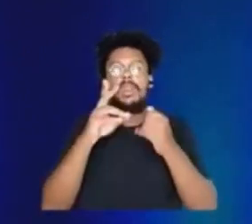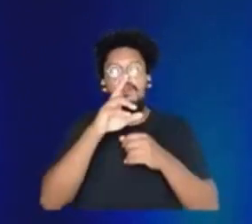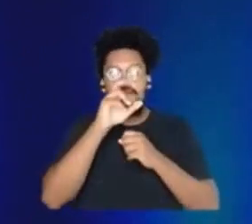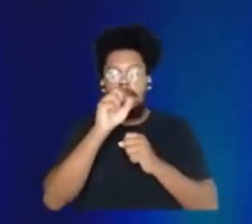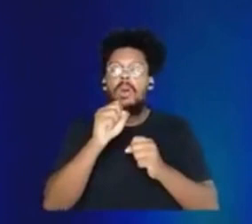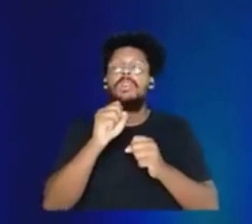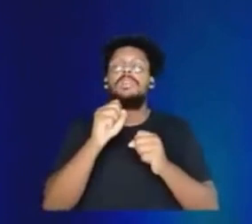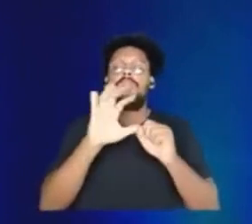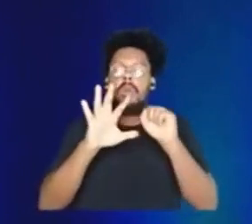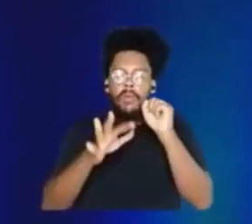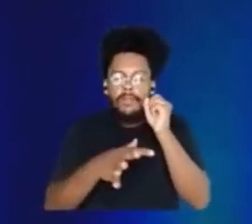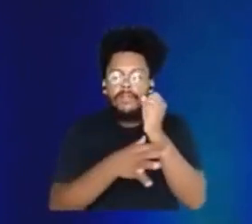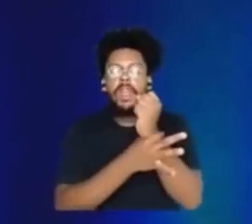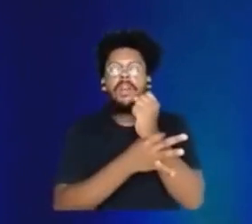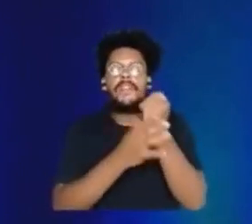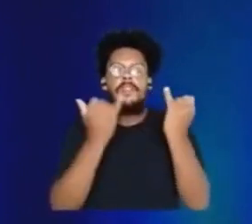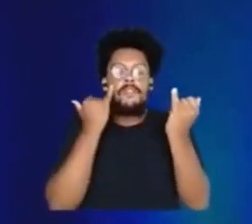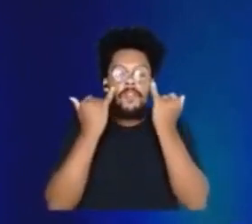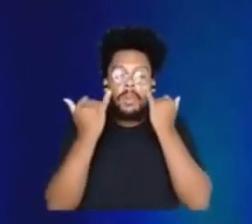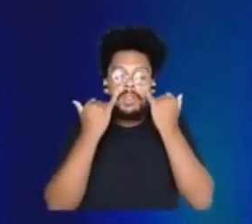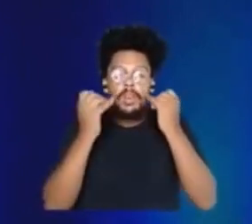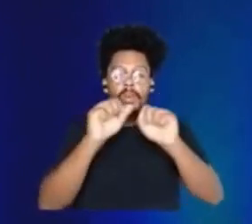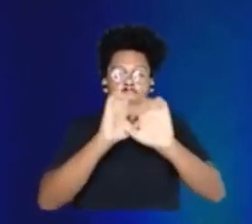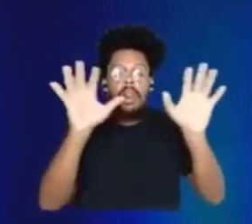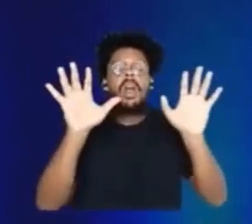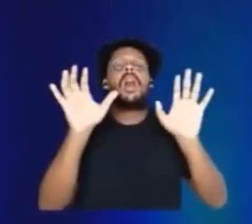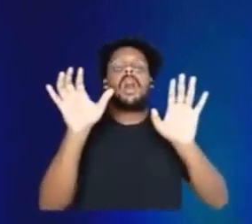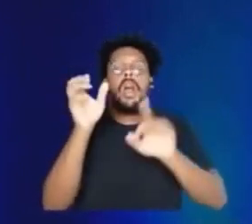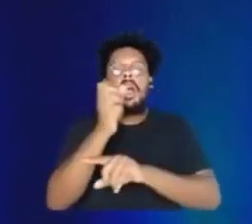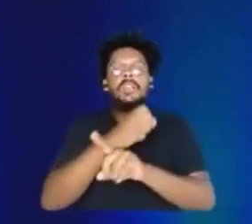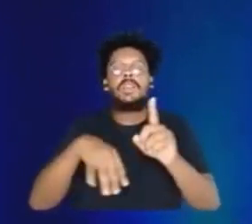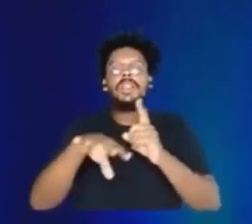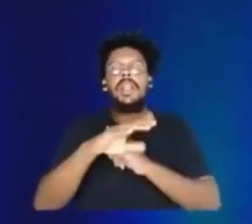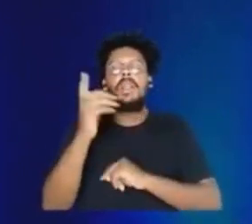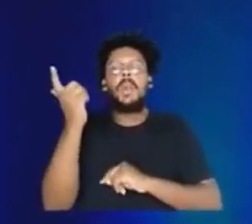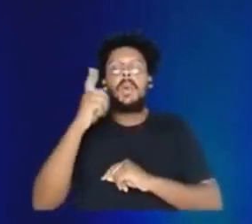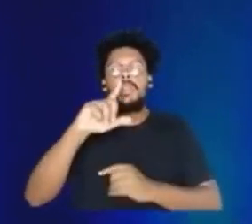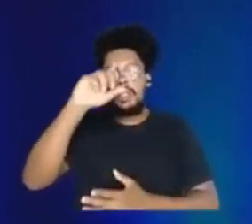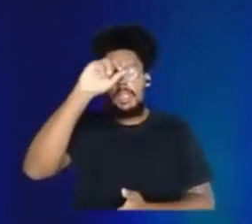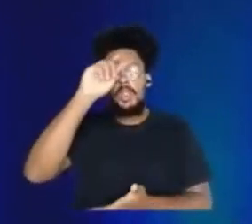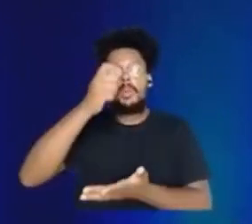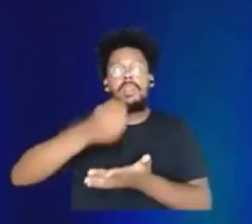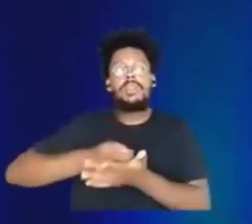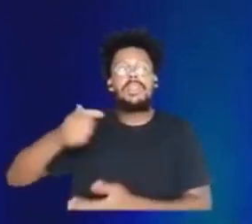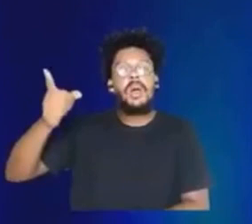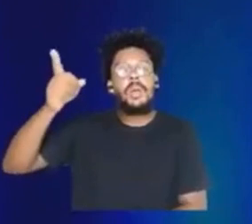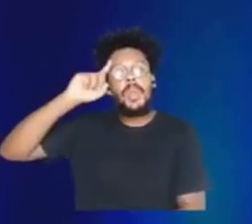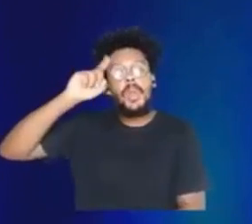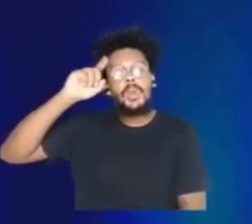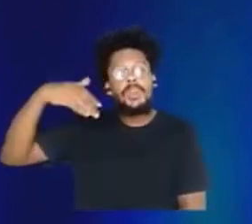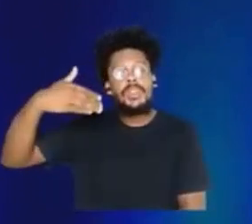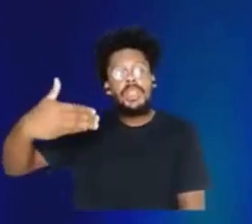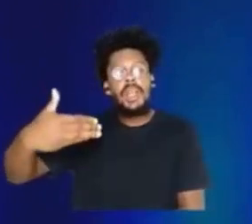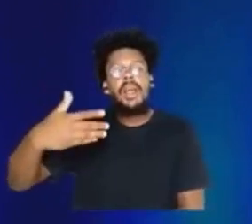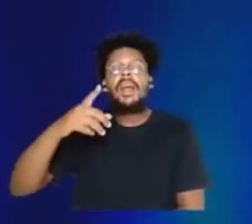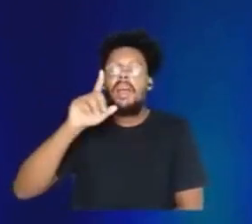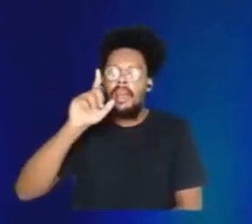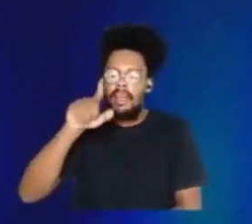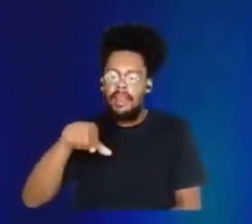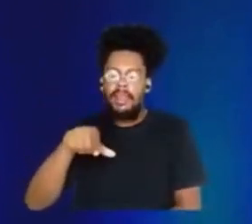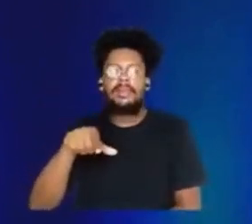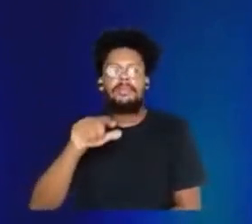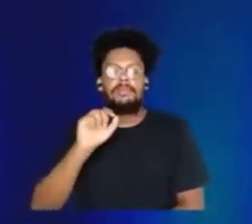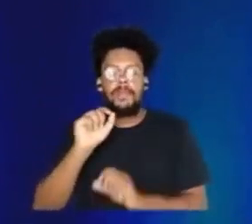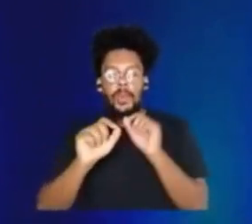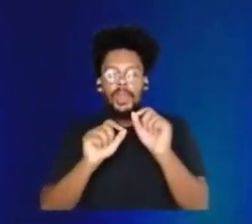confiáveis, para a sociedade tomar suas decisões no dia a dia. Essa é uma agenda que está... Esses termos têm sido utilizados, né,